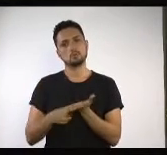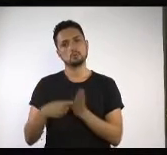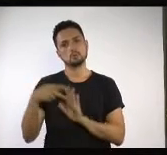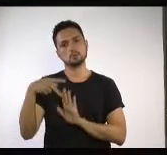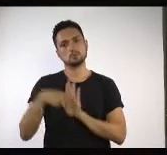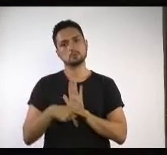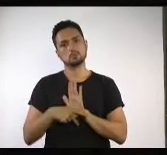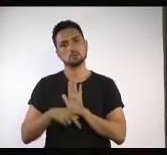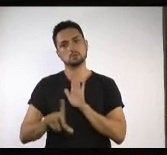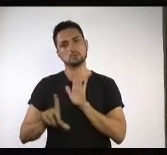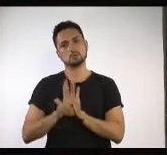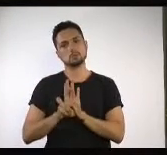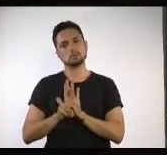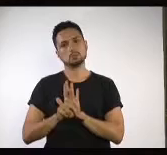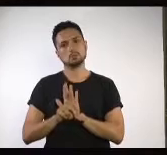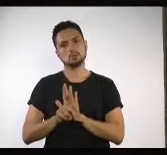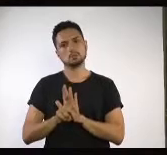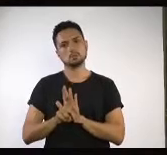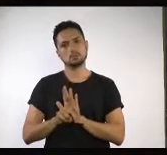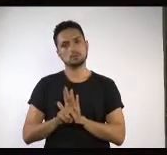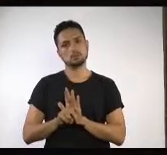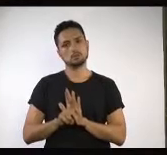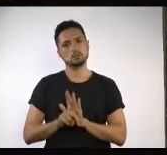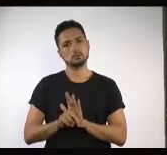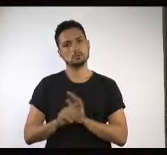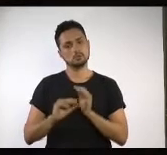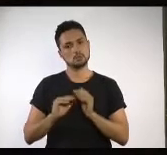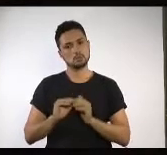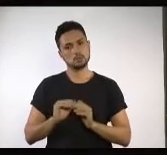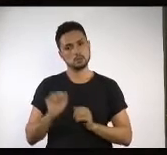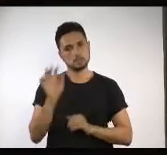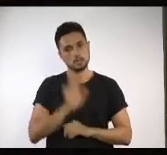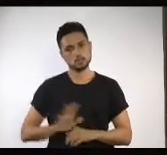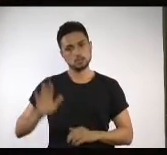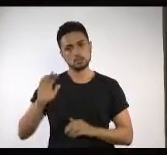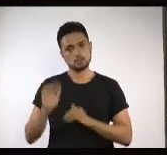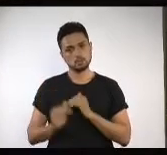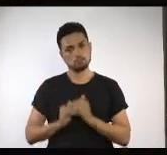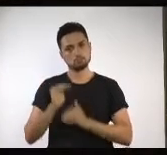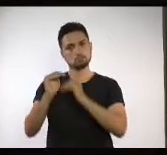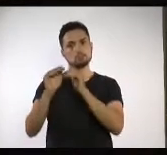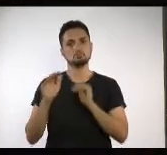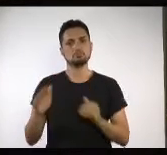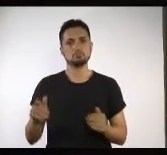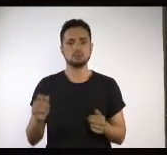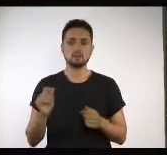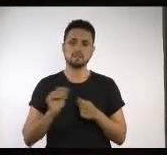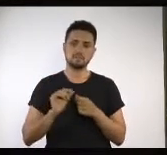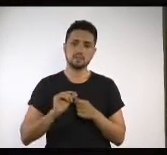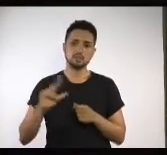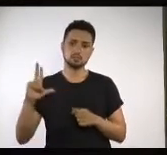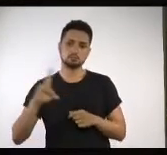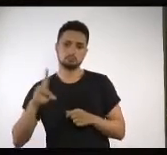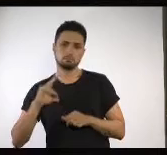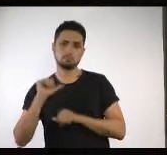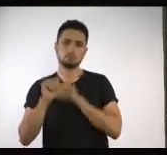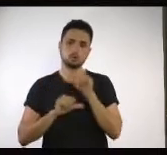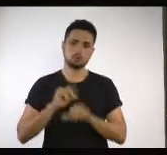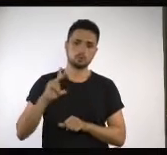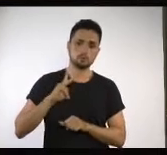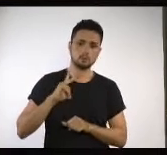projeto de desenvolvimento nacional soberano e, portanto, né, até fizeram algumas privatizações, mas as